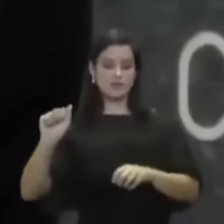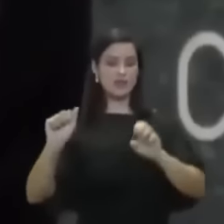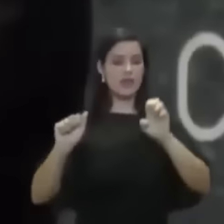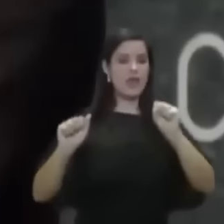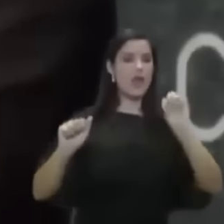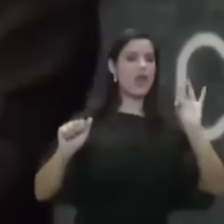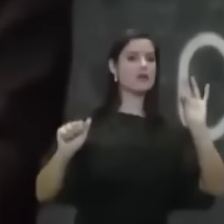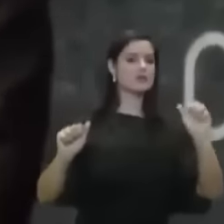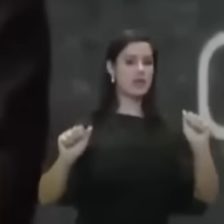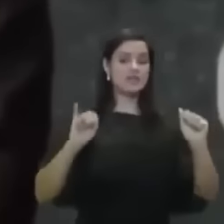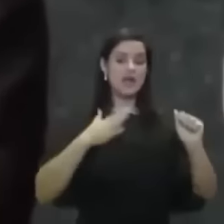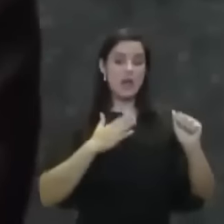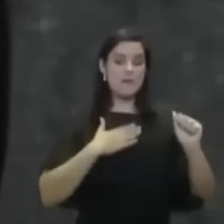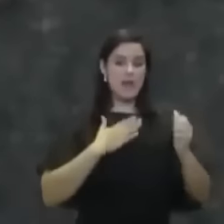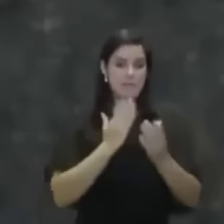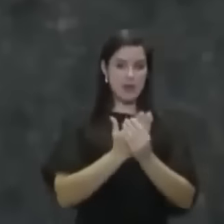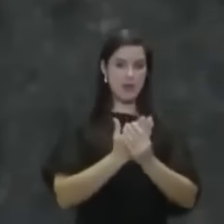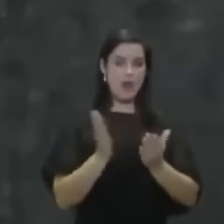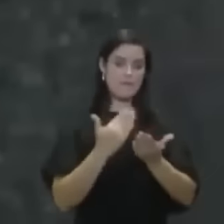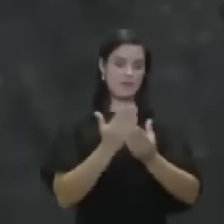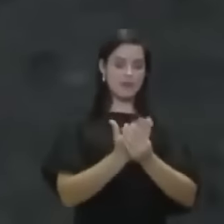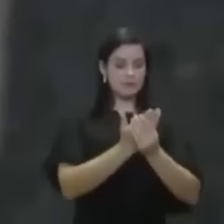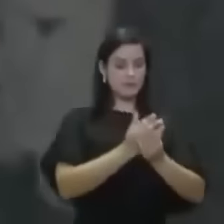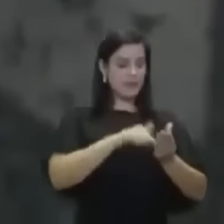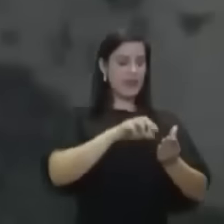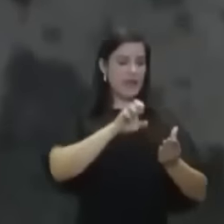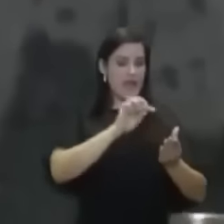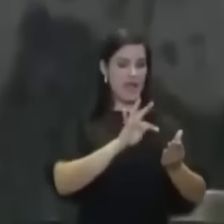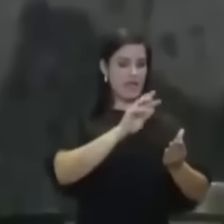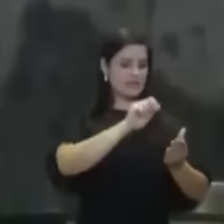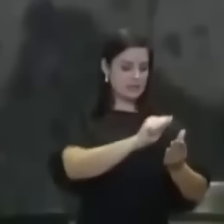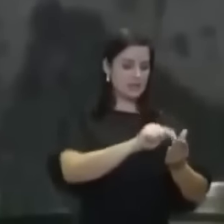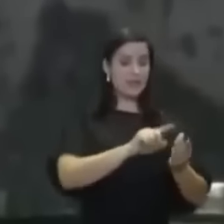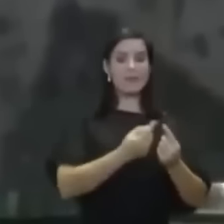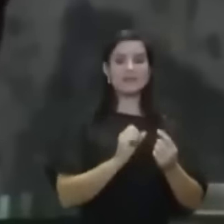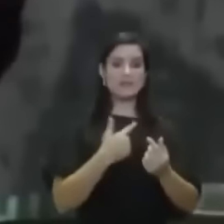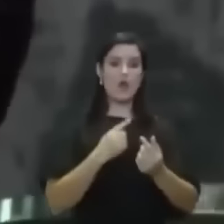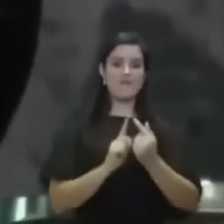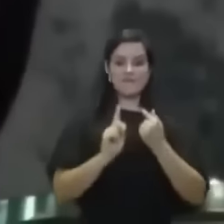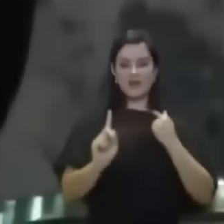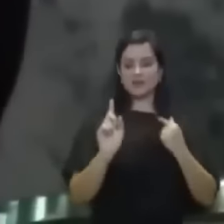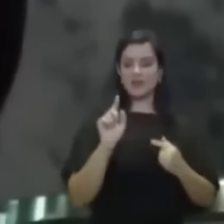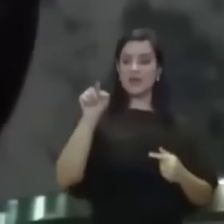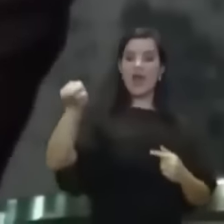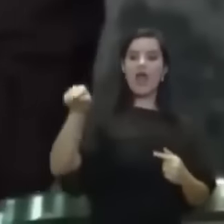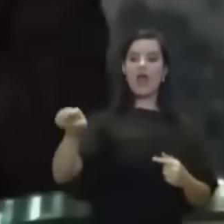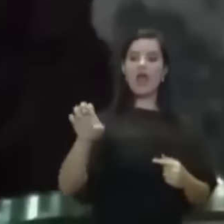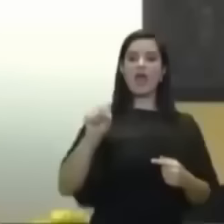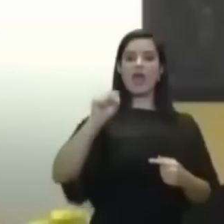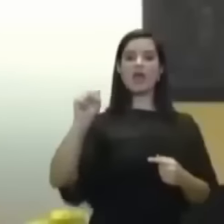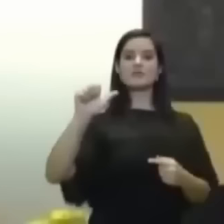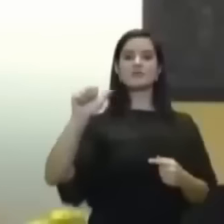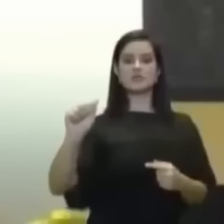Bíblia. Mas se eu coloco a minha Bíblia no púlpito e me afasto, eu digo essa Bíblia. Se Jesus tivesse a intenção de dizer